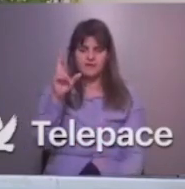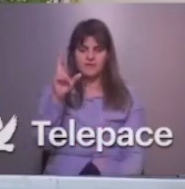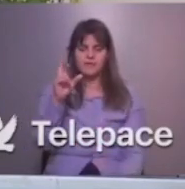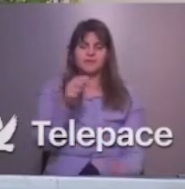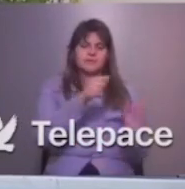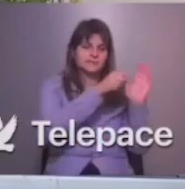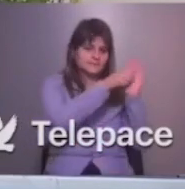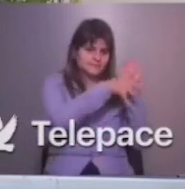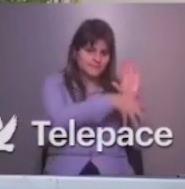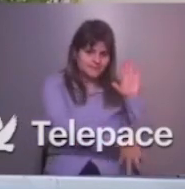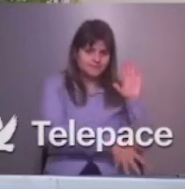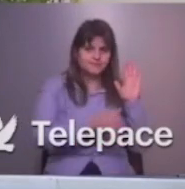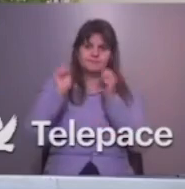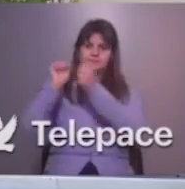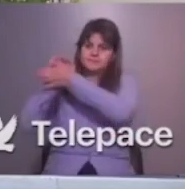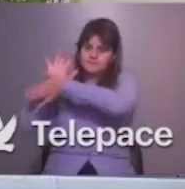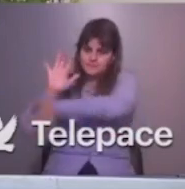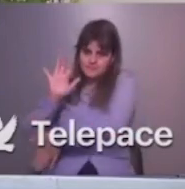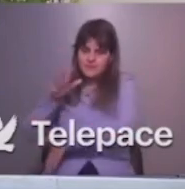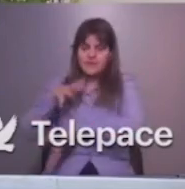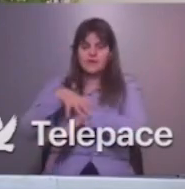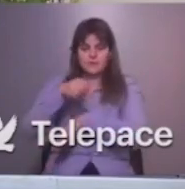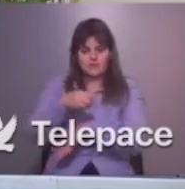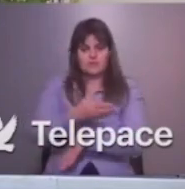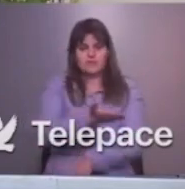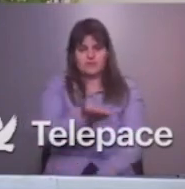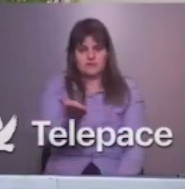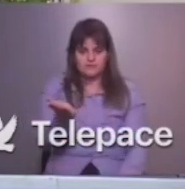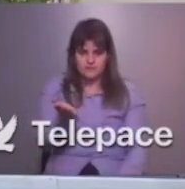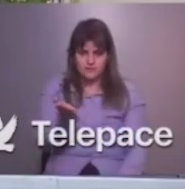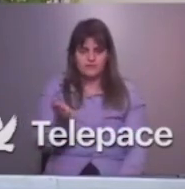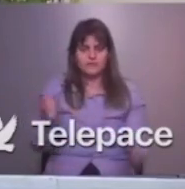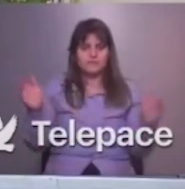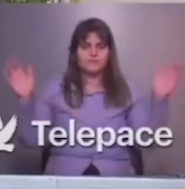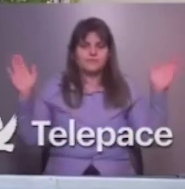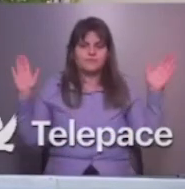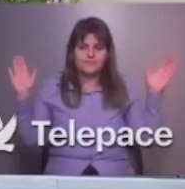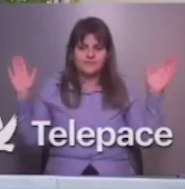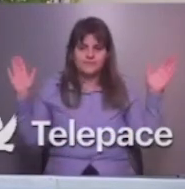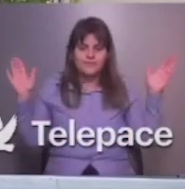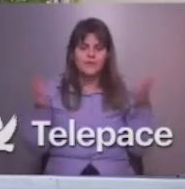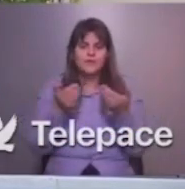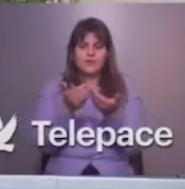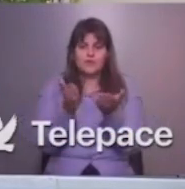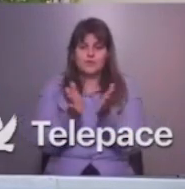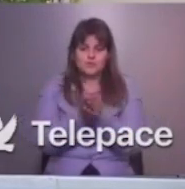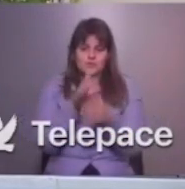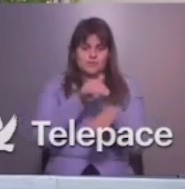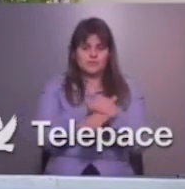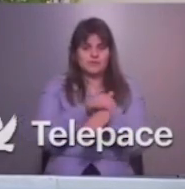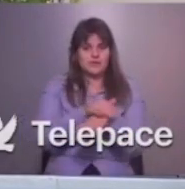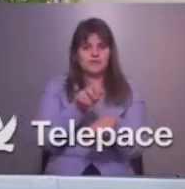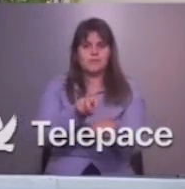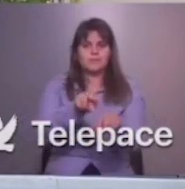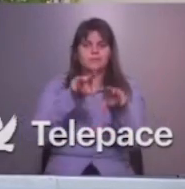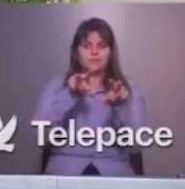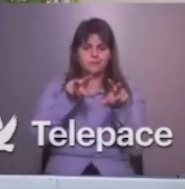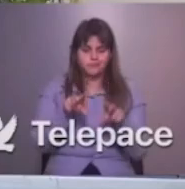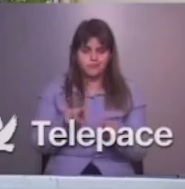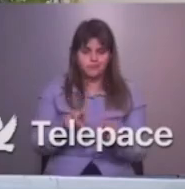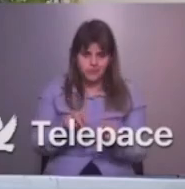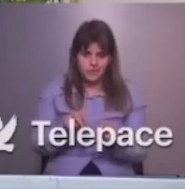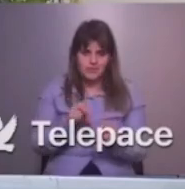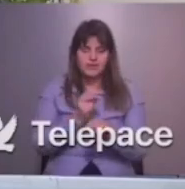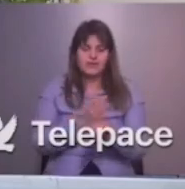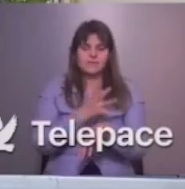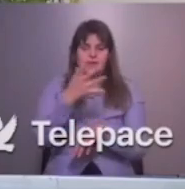via d'eterni testamenti, qui pro vobis et pro multis